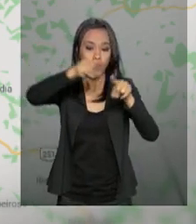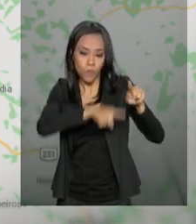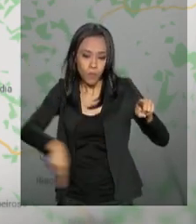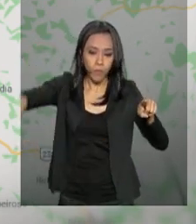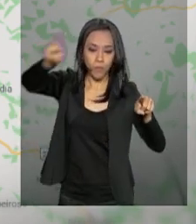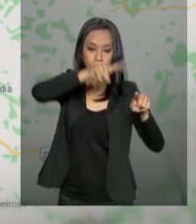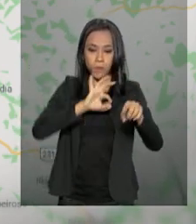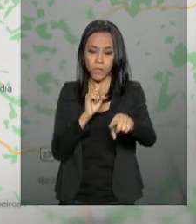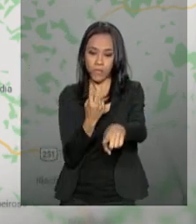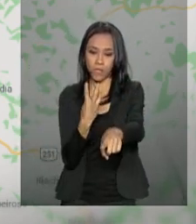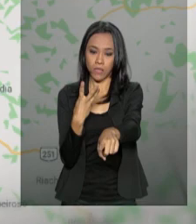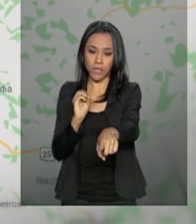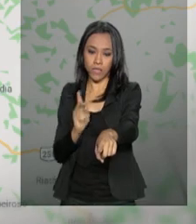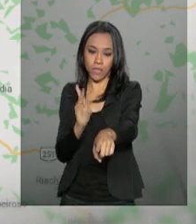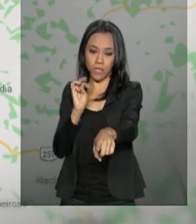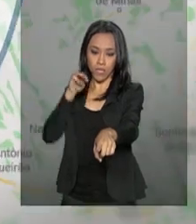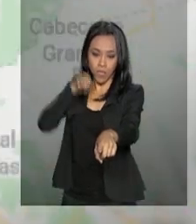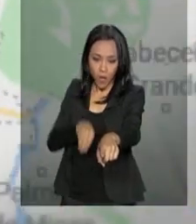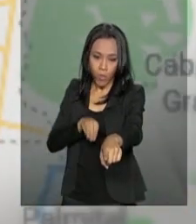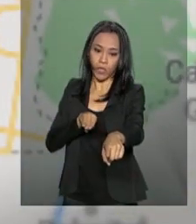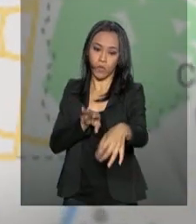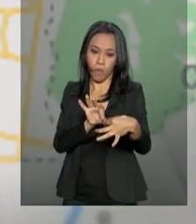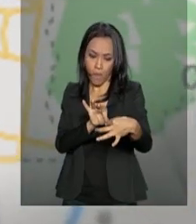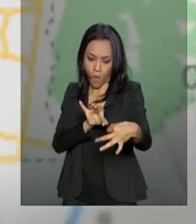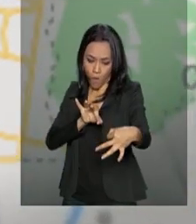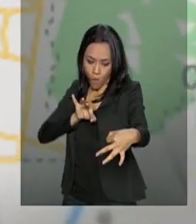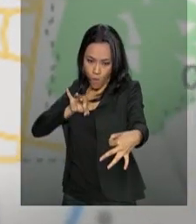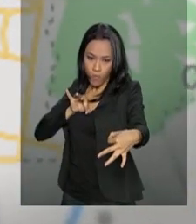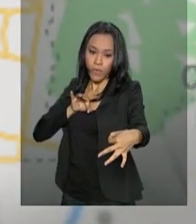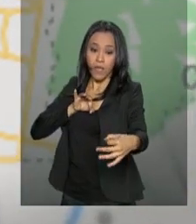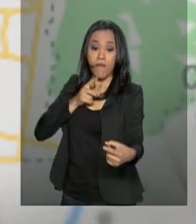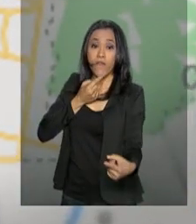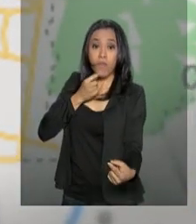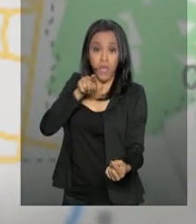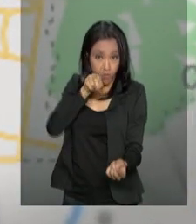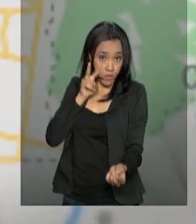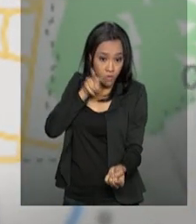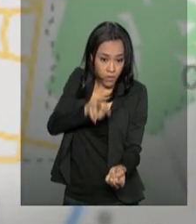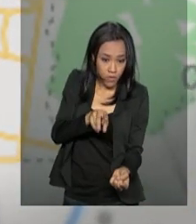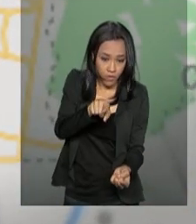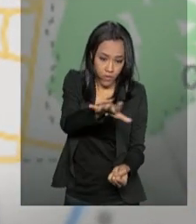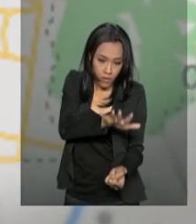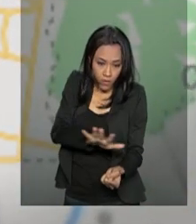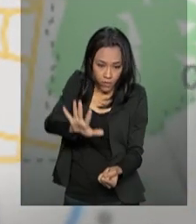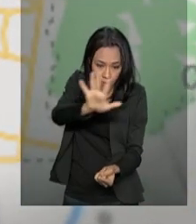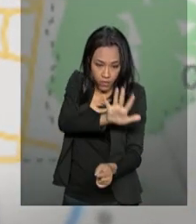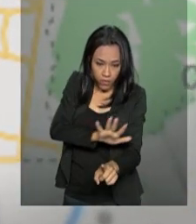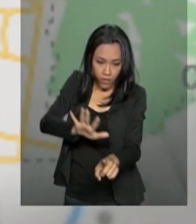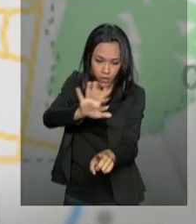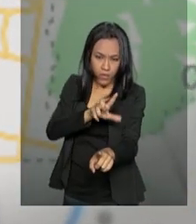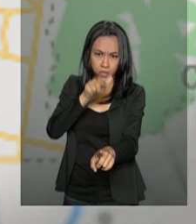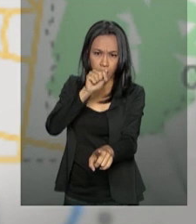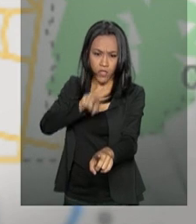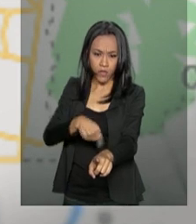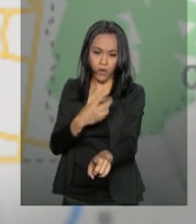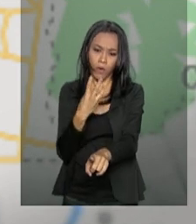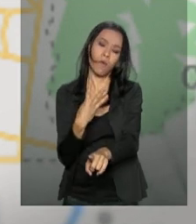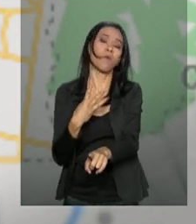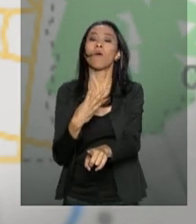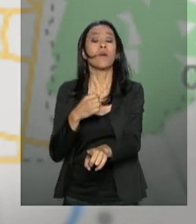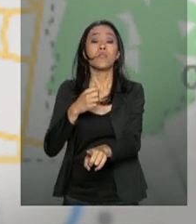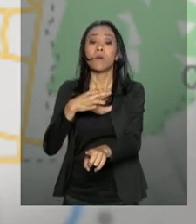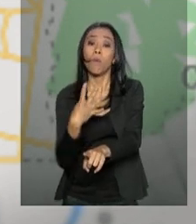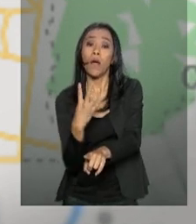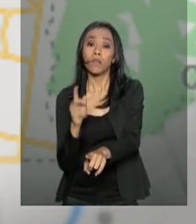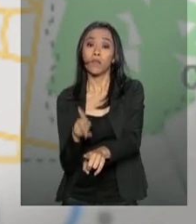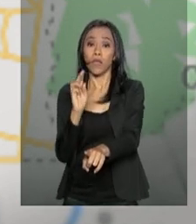quilômetros a partir da praça dos três poderes na área vermelha que compreende um raio superior a 7 quilômetros o